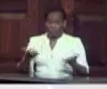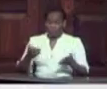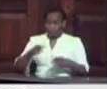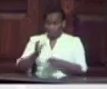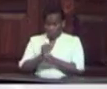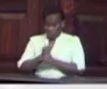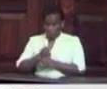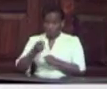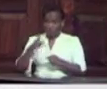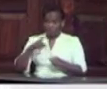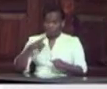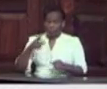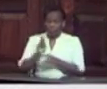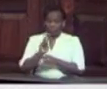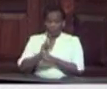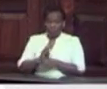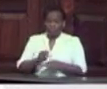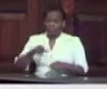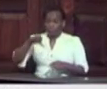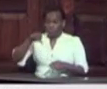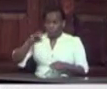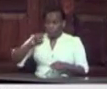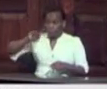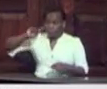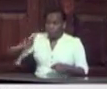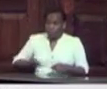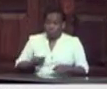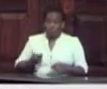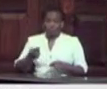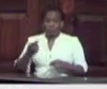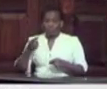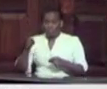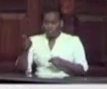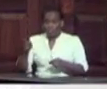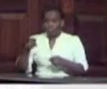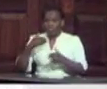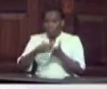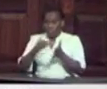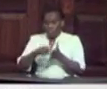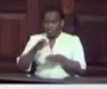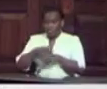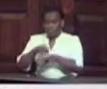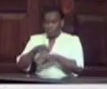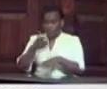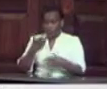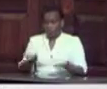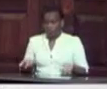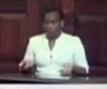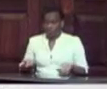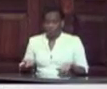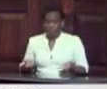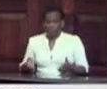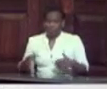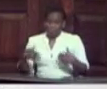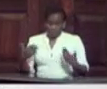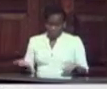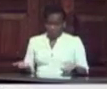conta representa 90 milhões, segundo o secretário de transporte.